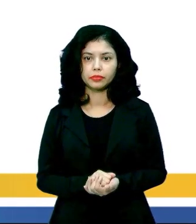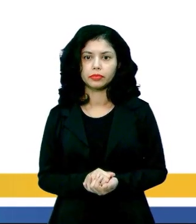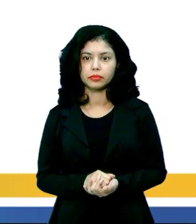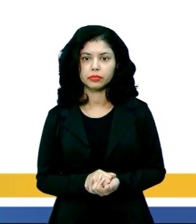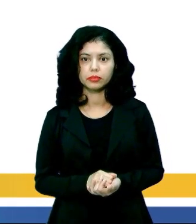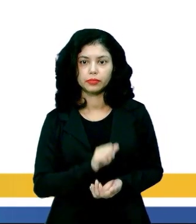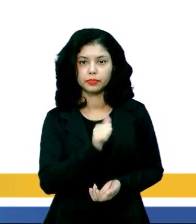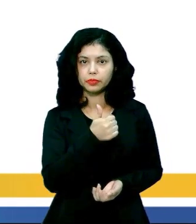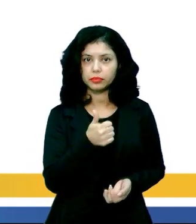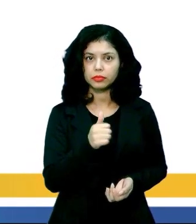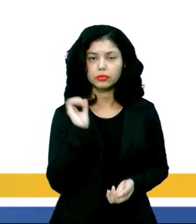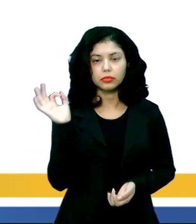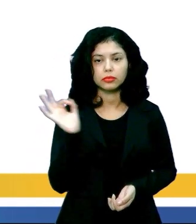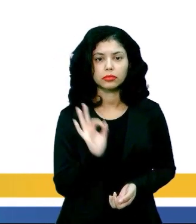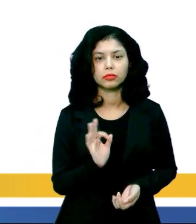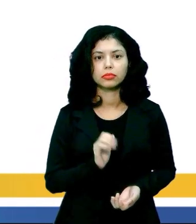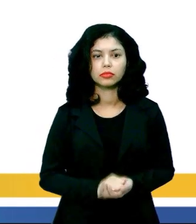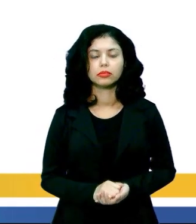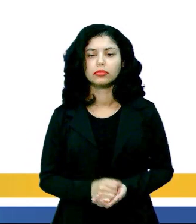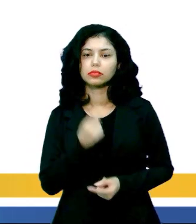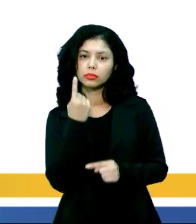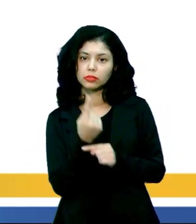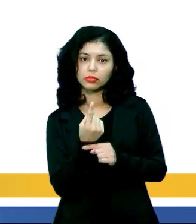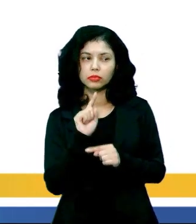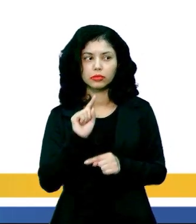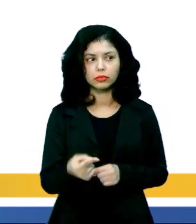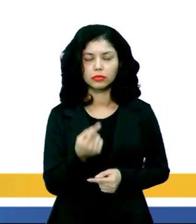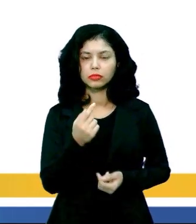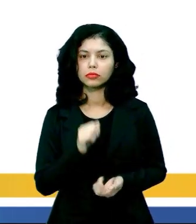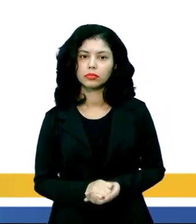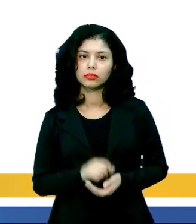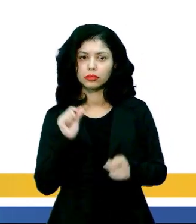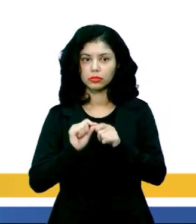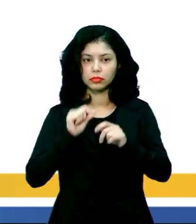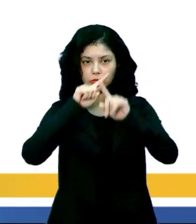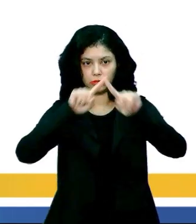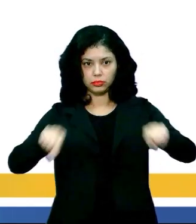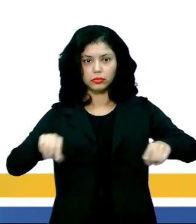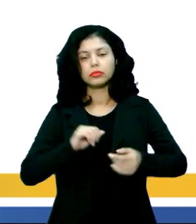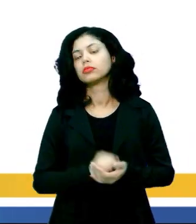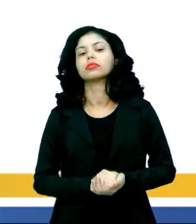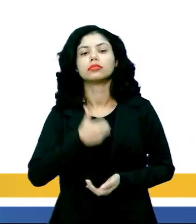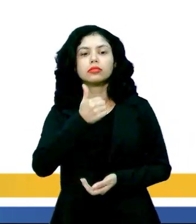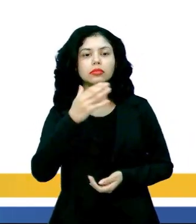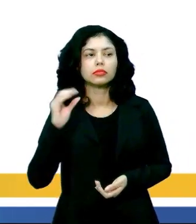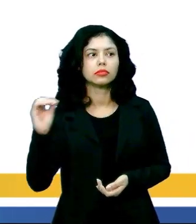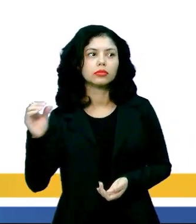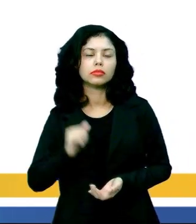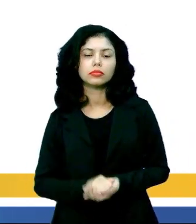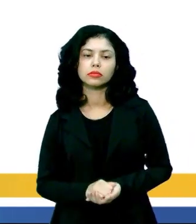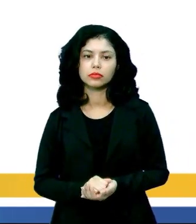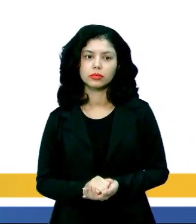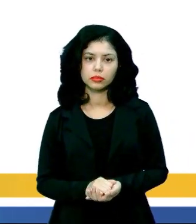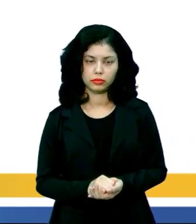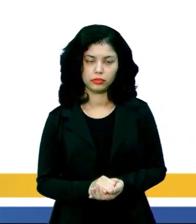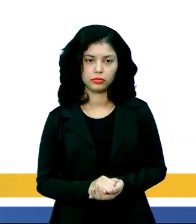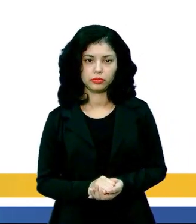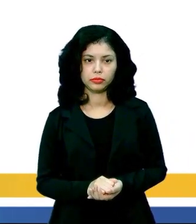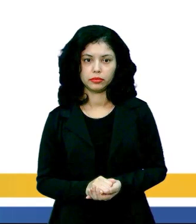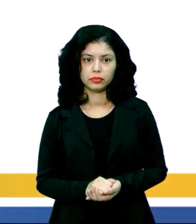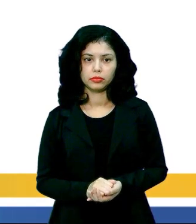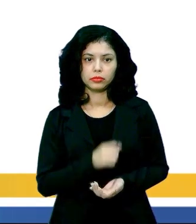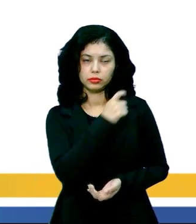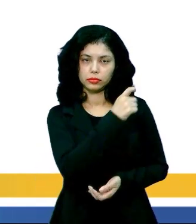esse 11%. Então, vamos lá. Em 1 kg eu tenho 1.000 gramas. Fazendo uma regra de 3, 1.000 gramas é tudo que nós temos, então é